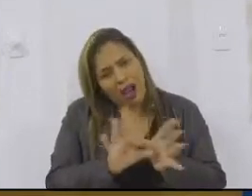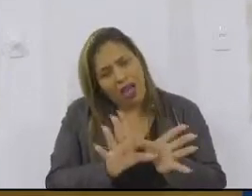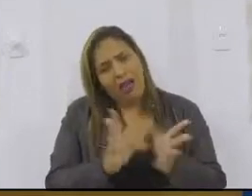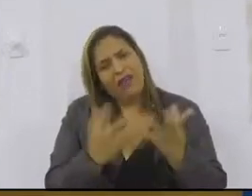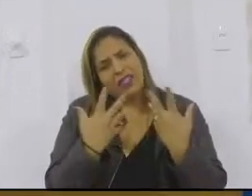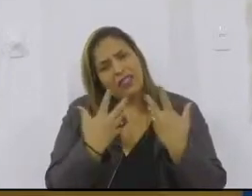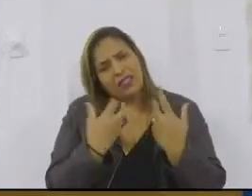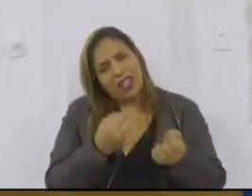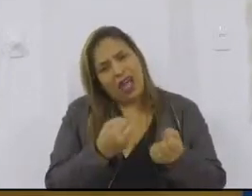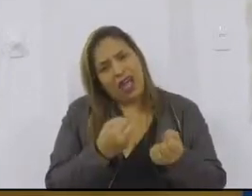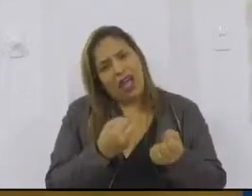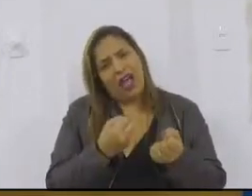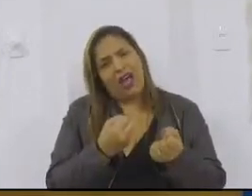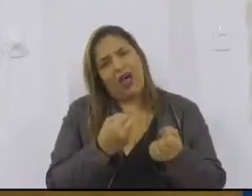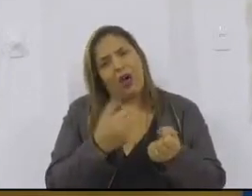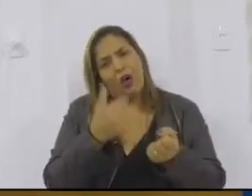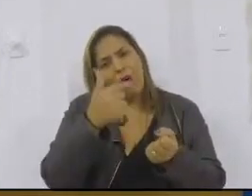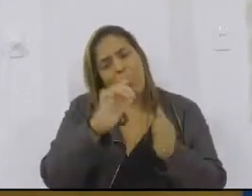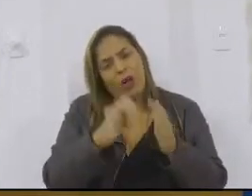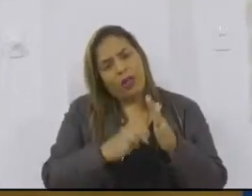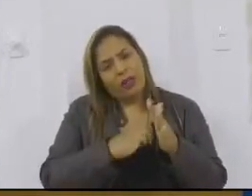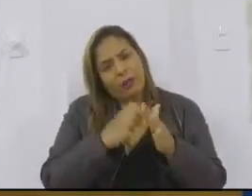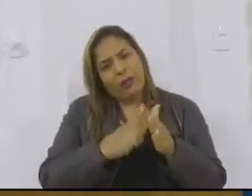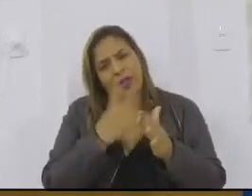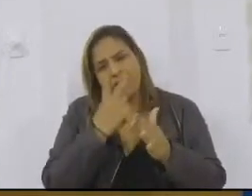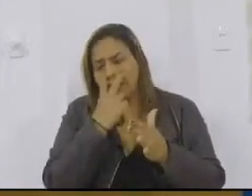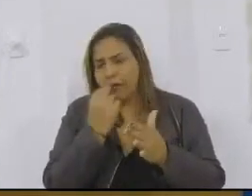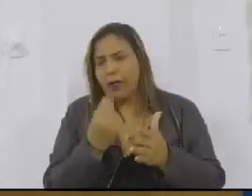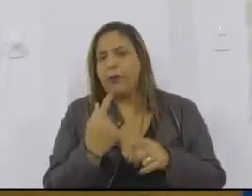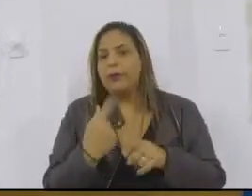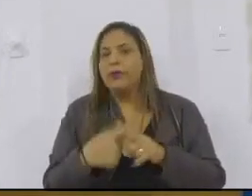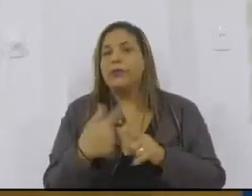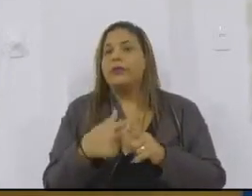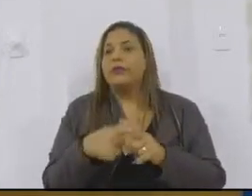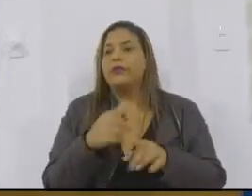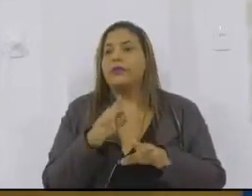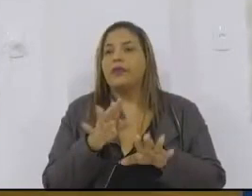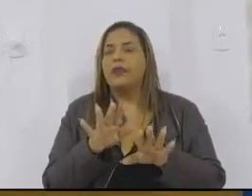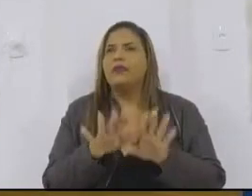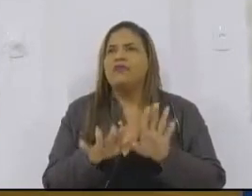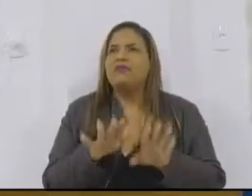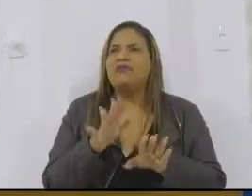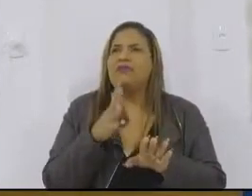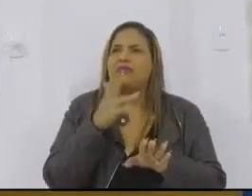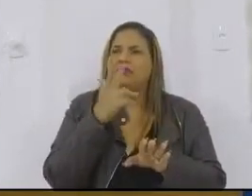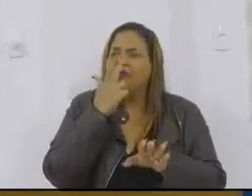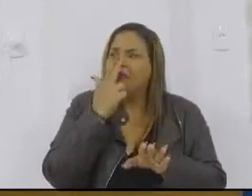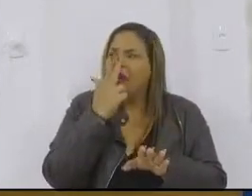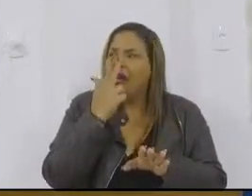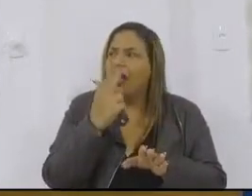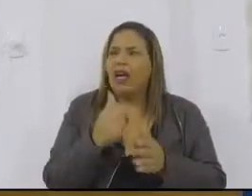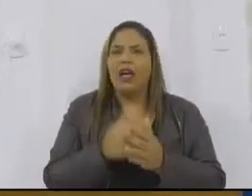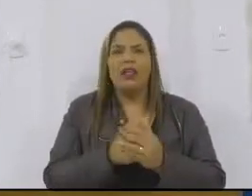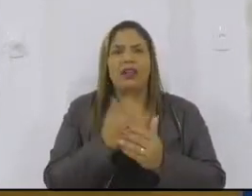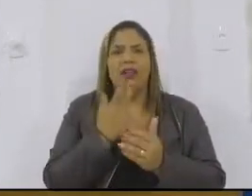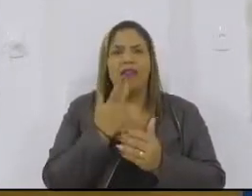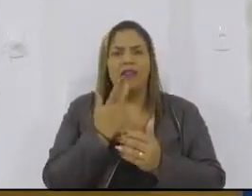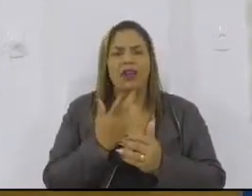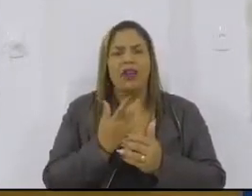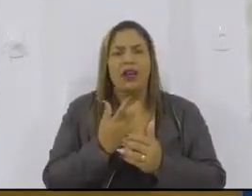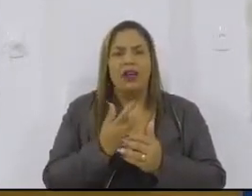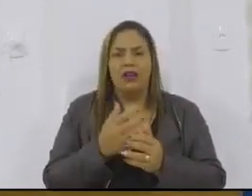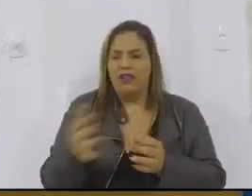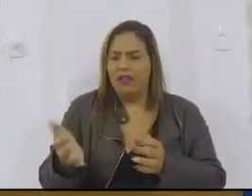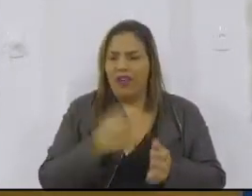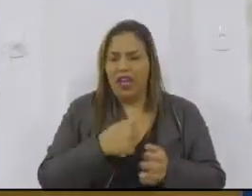essa questão dessas vans aí. Né? Parece que estão tirando, a guarda está tirando, parando o carro, tirando os moradores de dentro